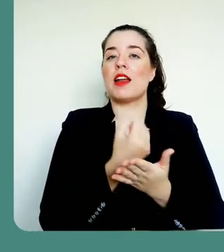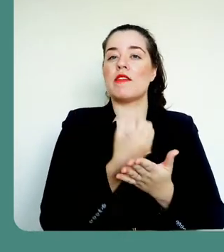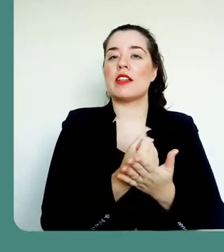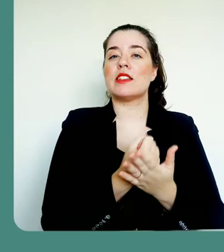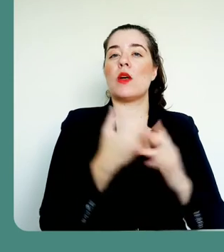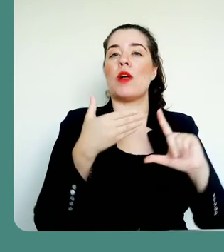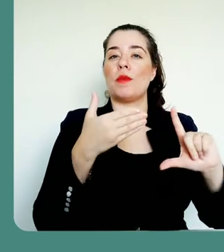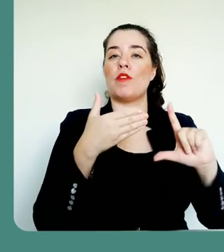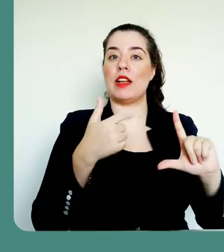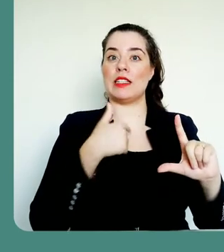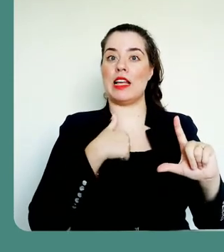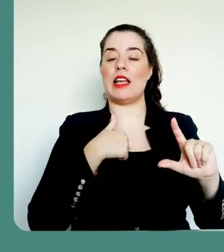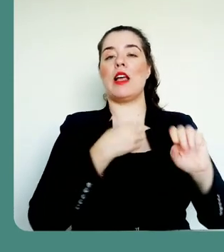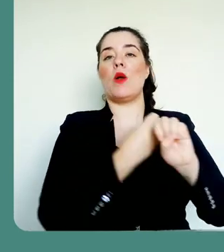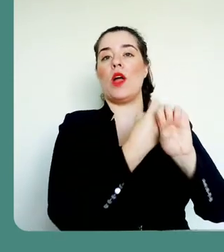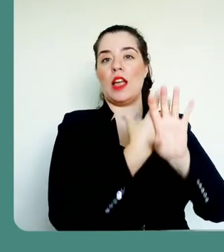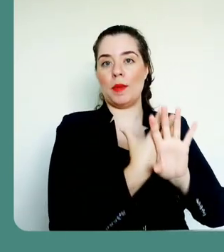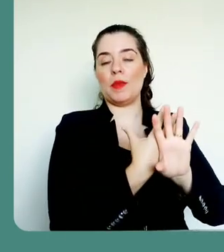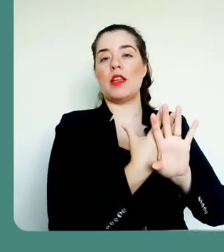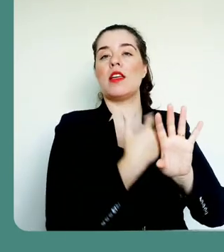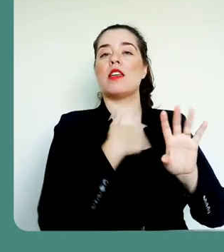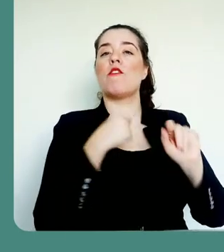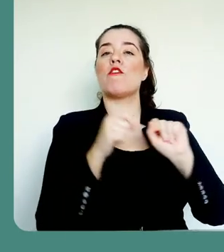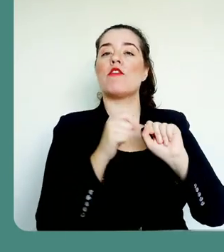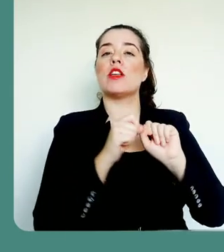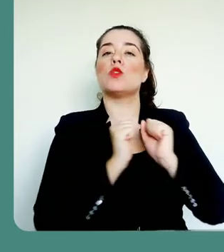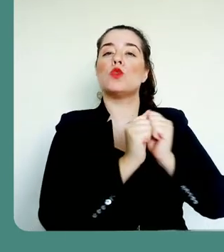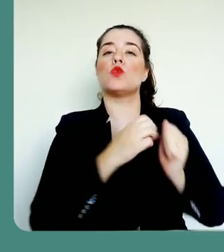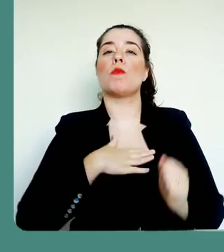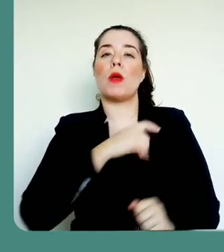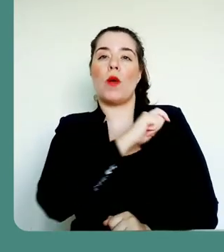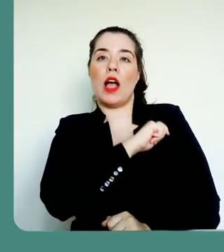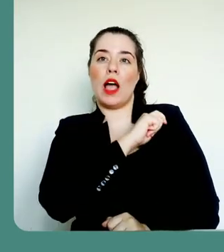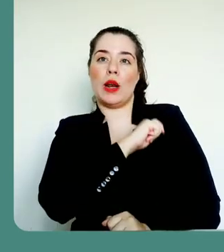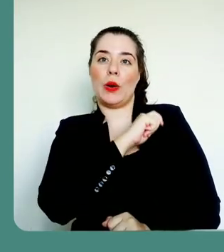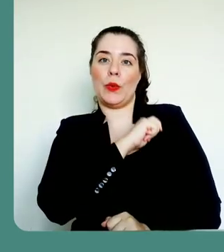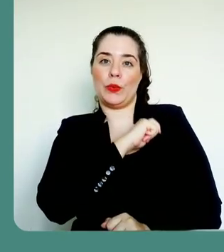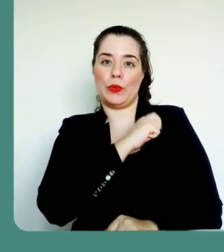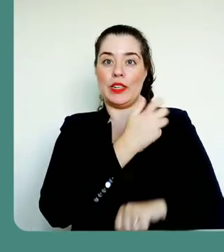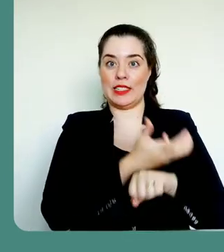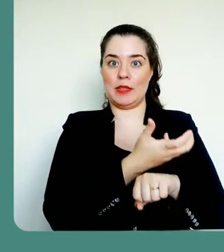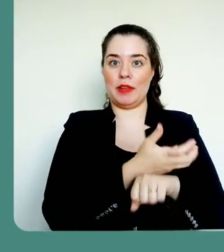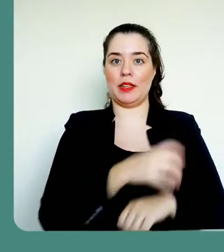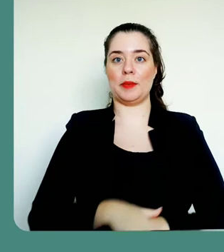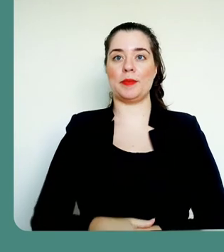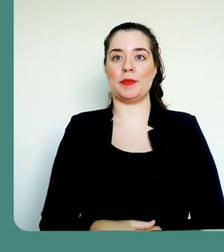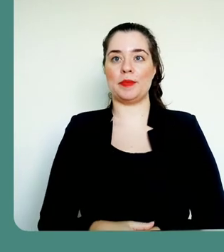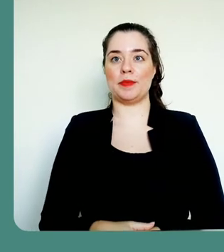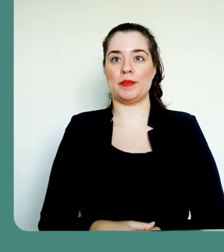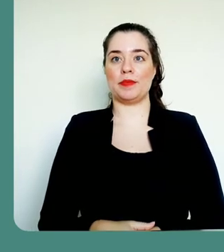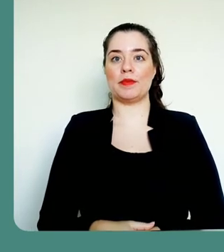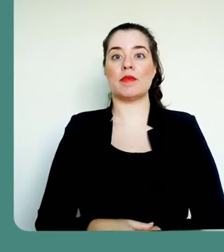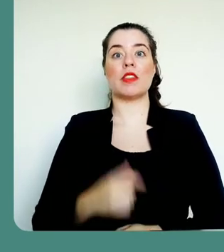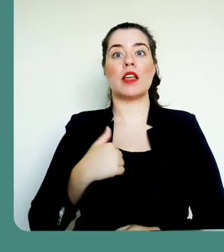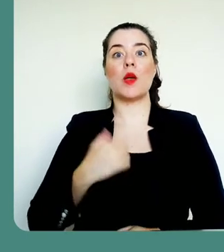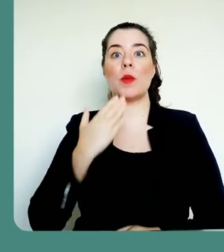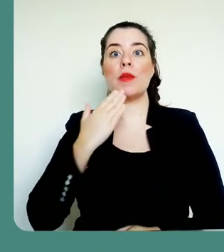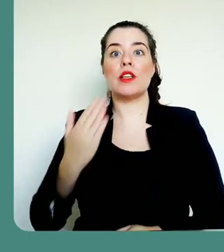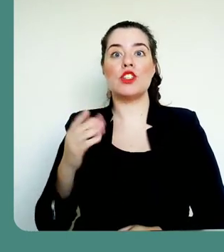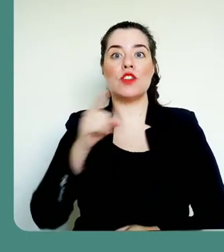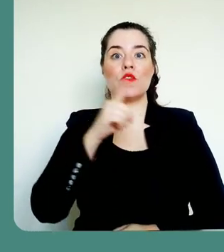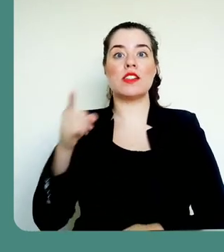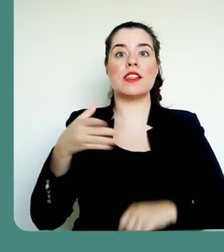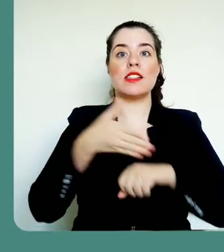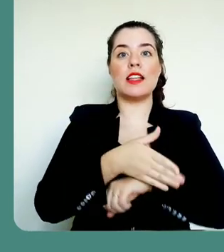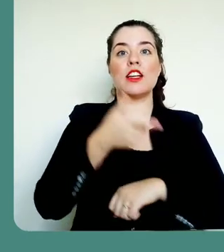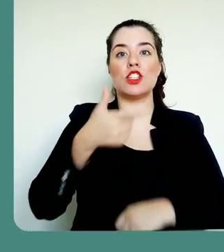uma webconferência que eu fiz com os meus estudantes numa das disciplinas que eu leciono. Eu vou pedir que vocês acessem